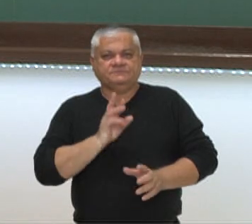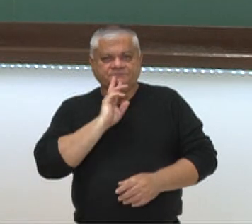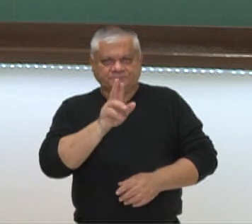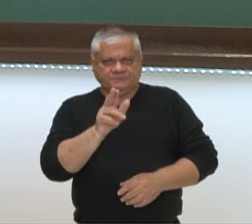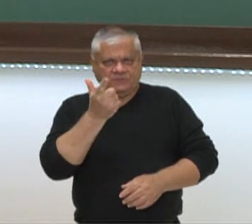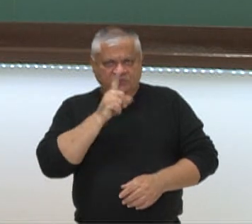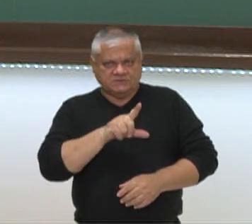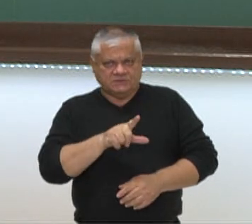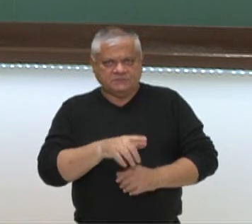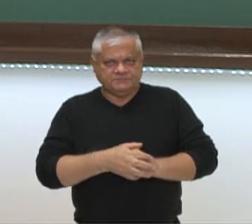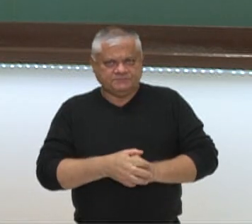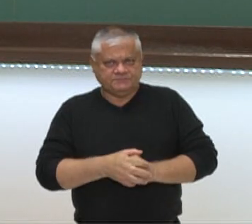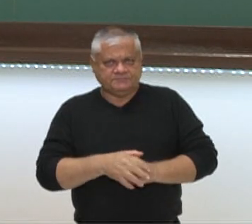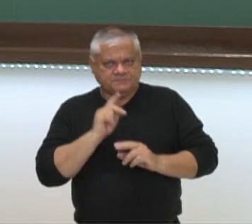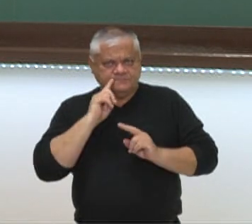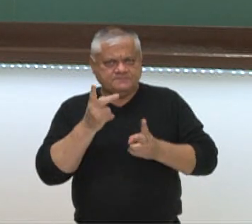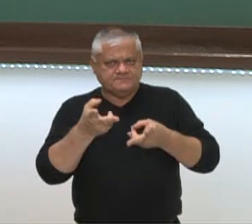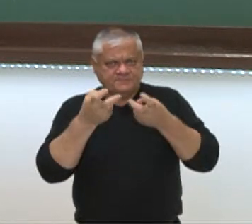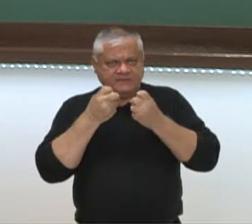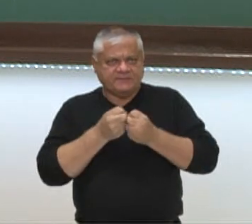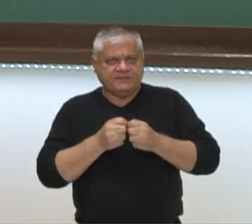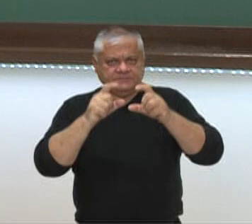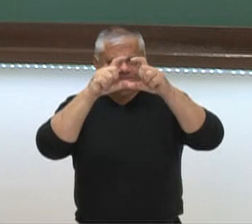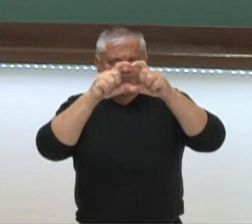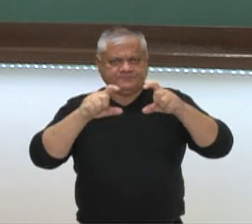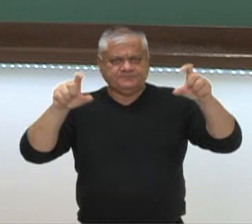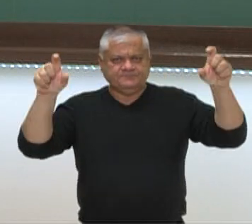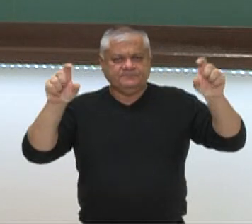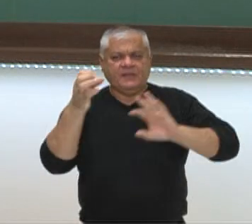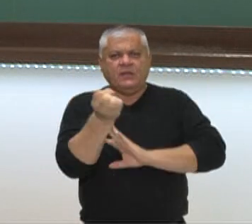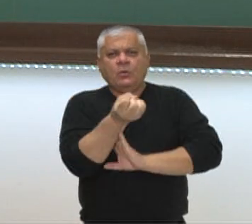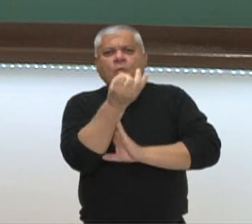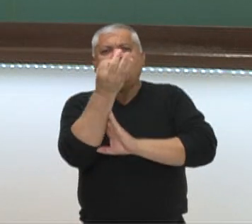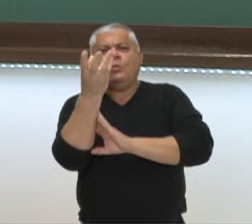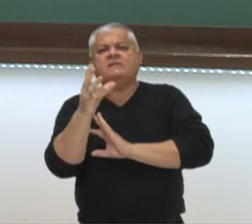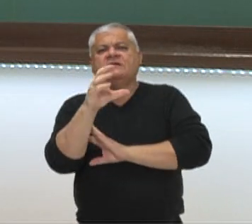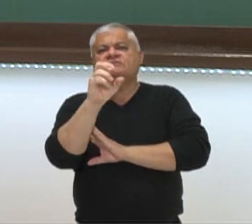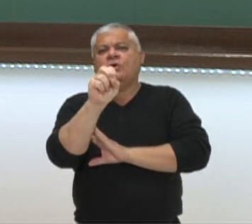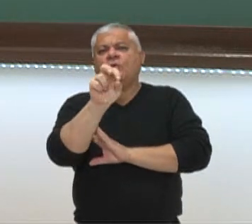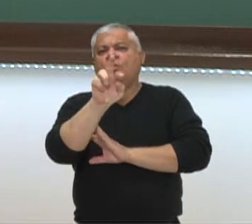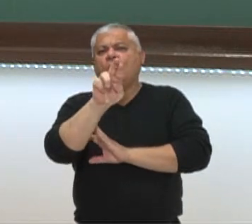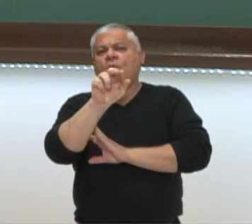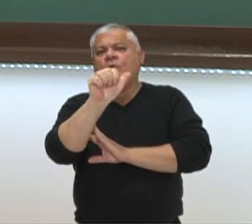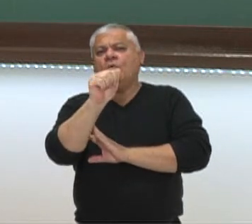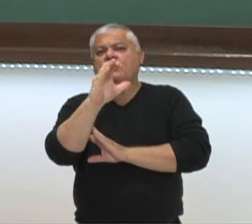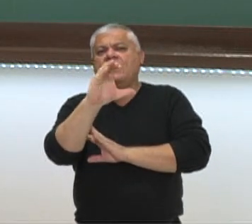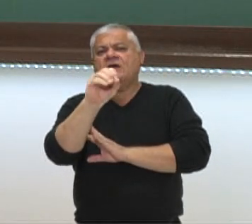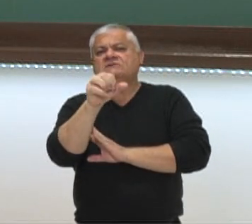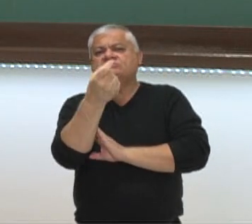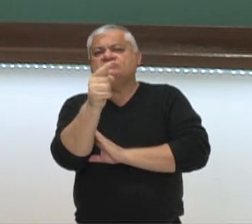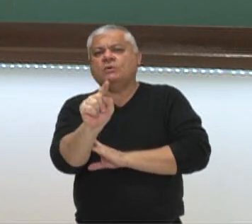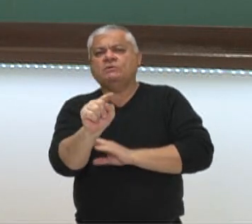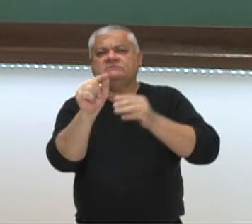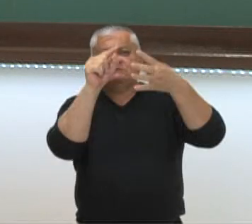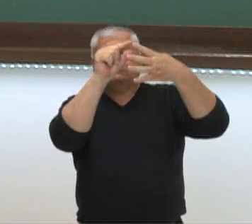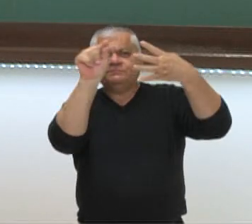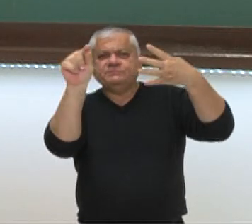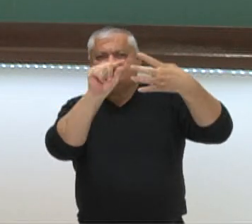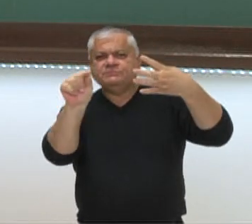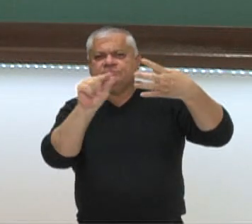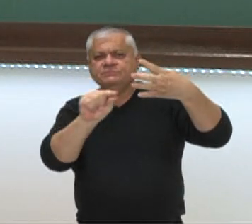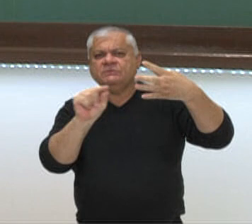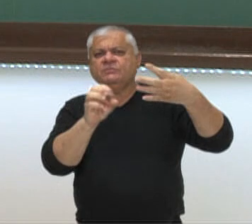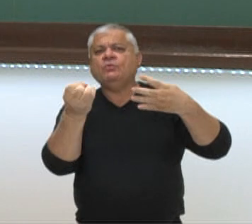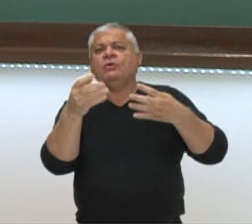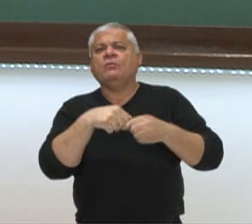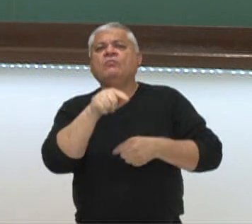Respondeu? Conseguiu perceber quantas orações estão presentes nesse período? E ainda, como você fez essa identificação?